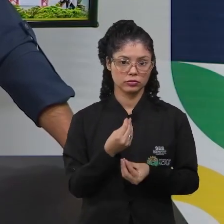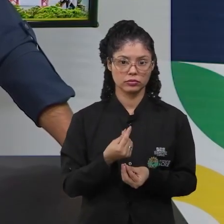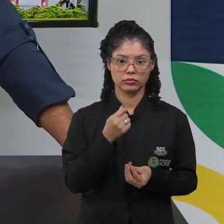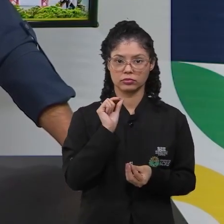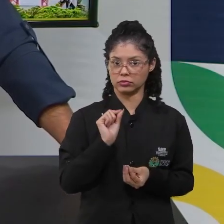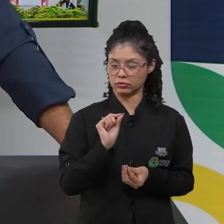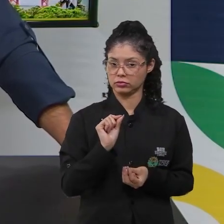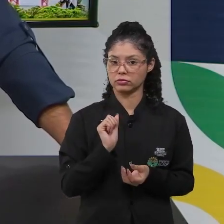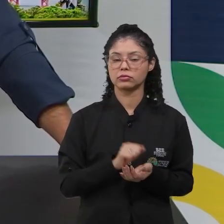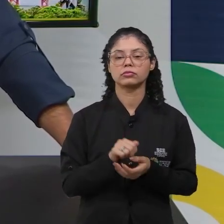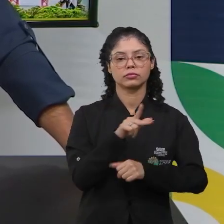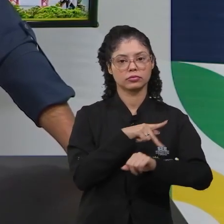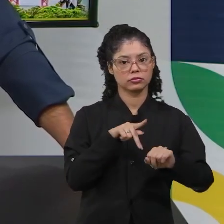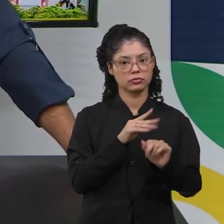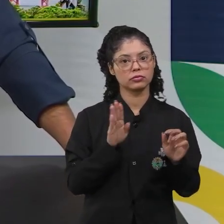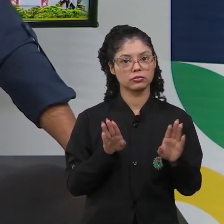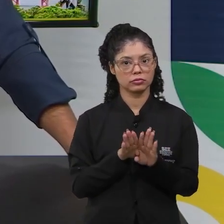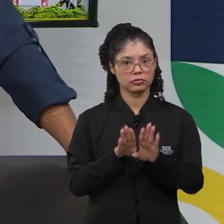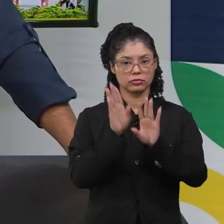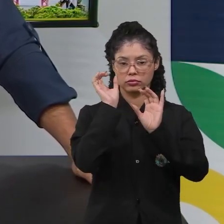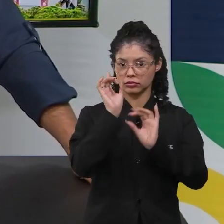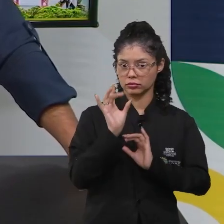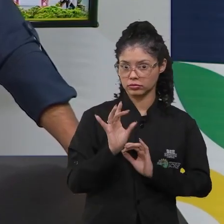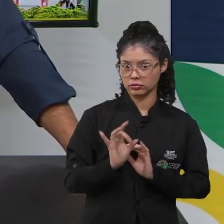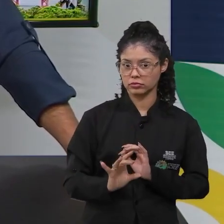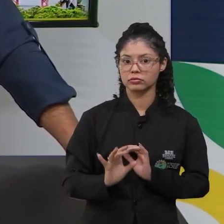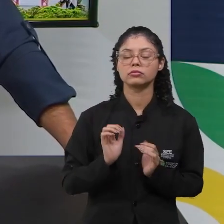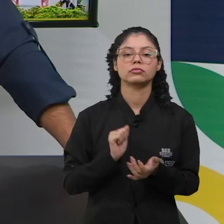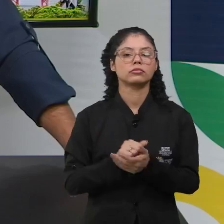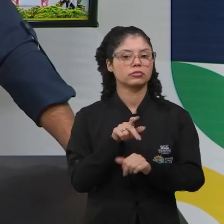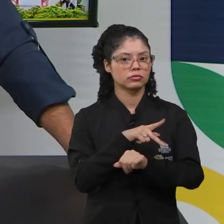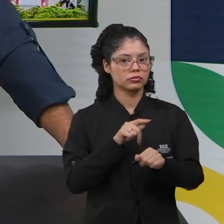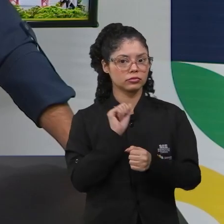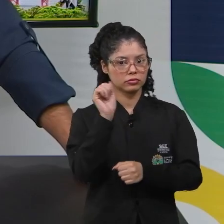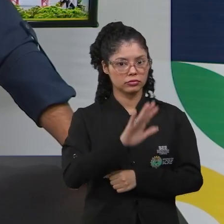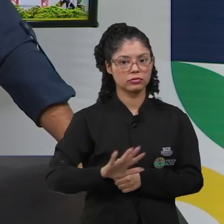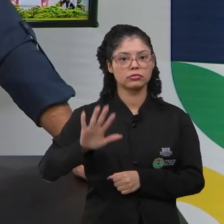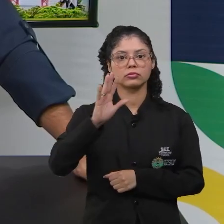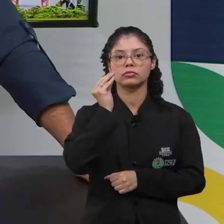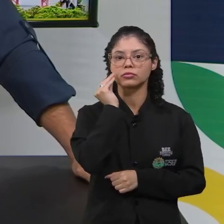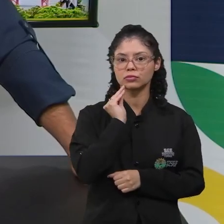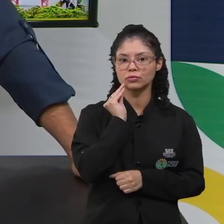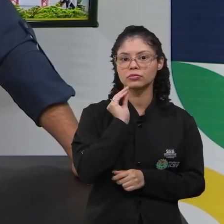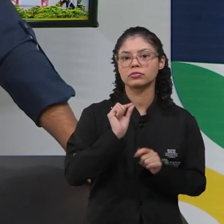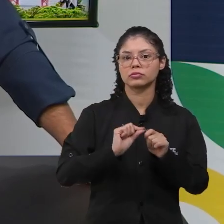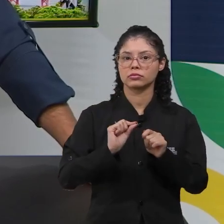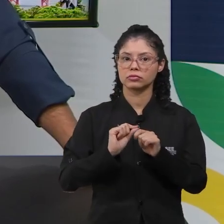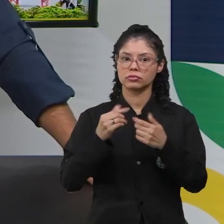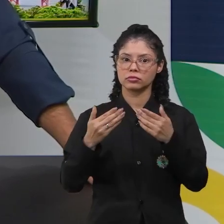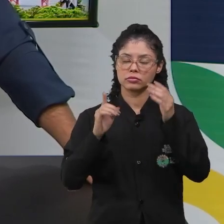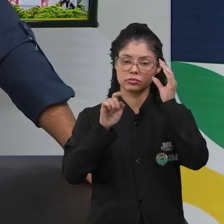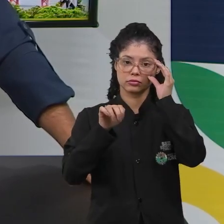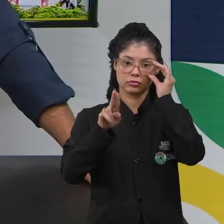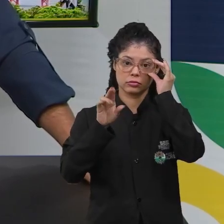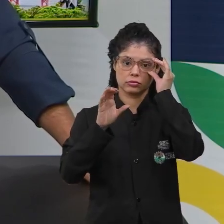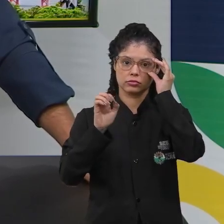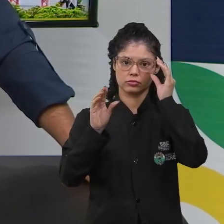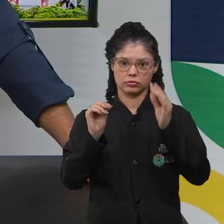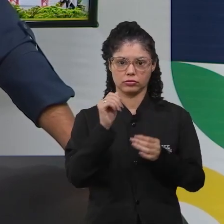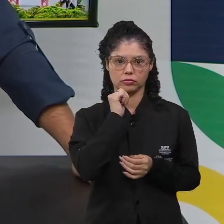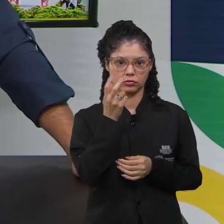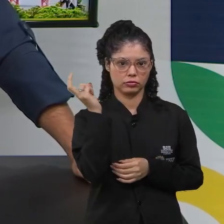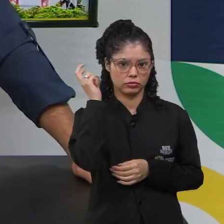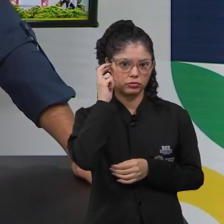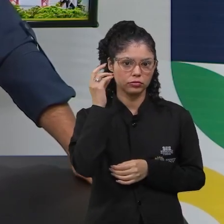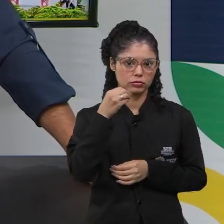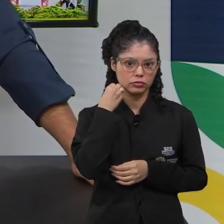é nos outros países também, cada país, cada nação tentando fazer o aceno para a gente compreender a cultura, a vivência,